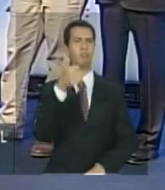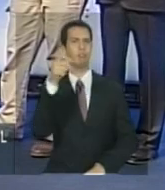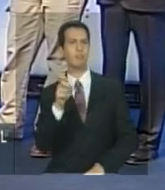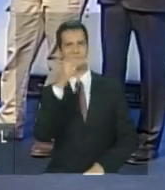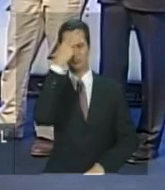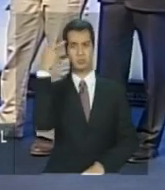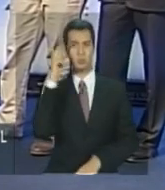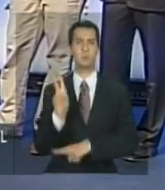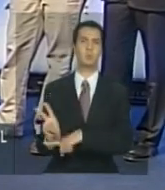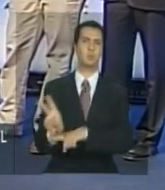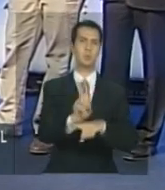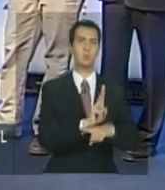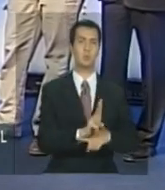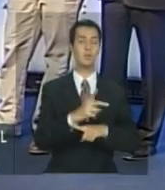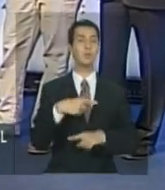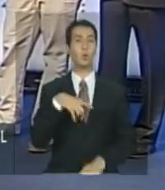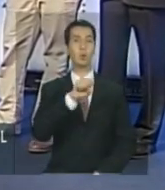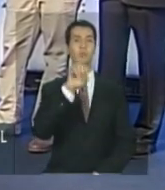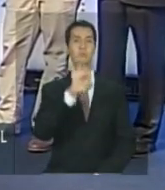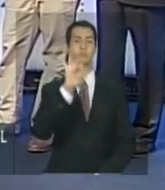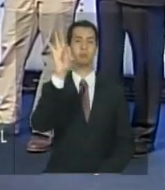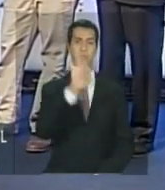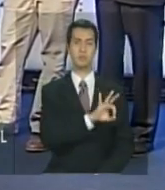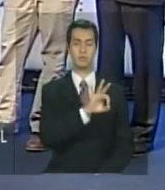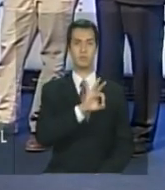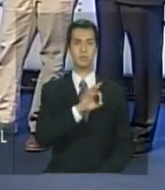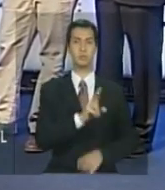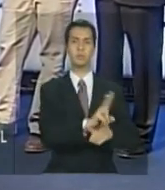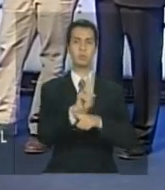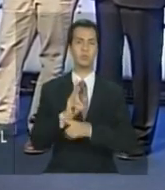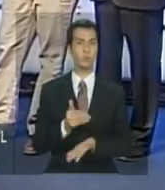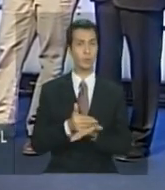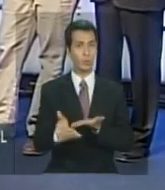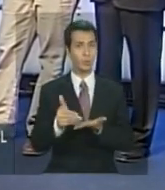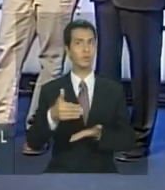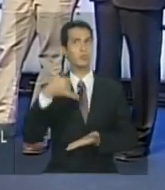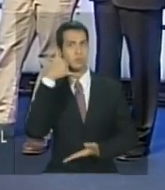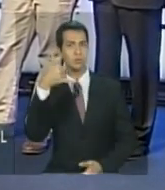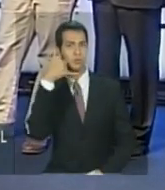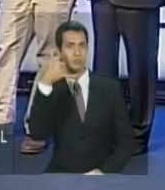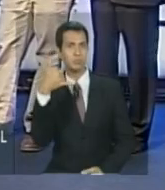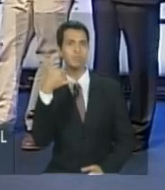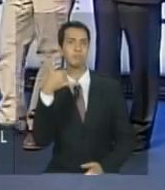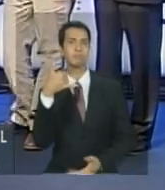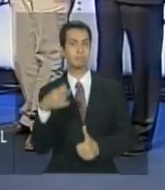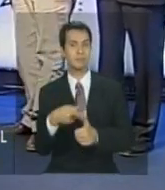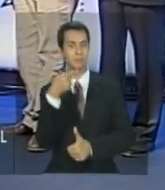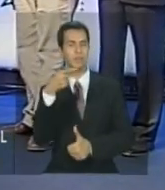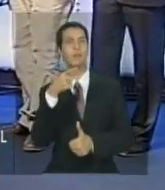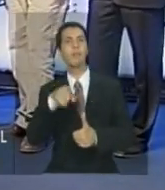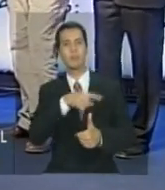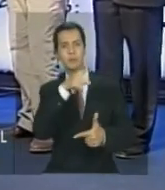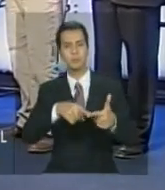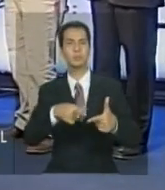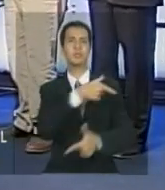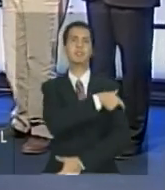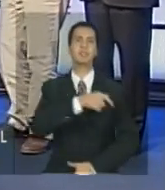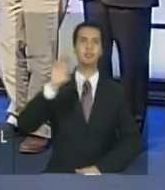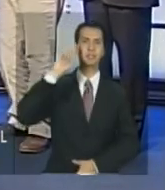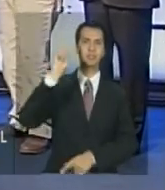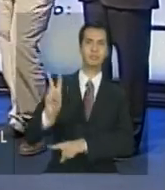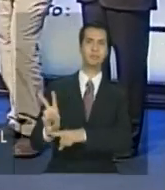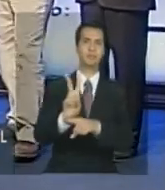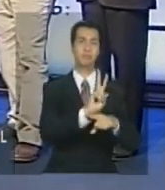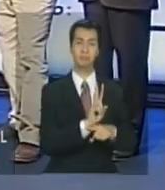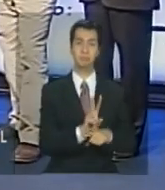de 80% dos supervisores começou como teleoperadores. Então, não é só quantidade, é a qualidade do trabalho que a